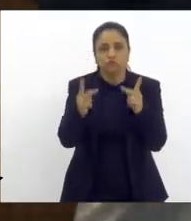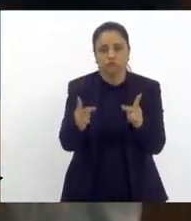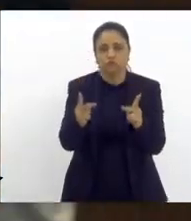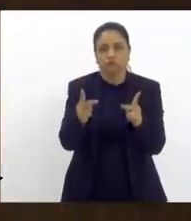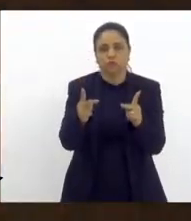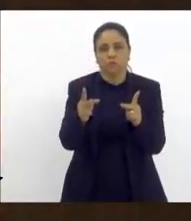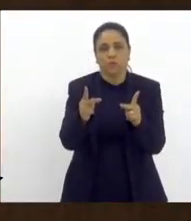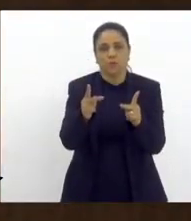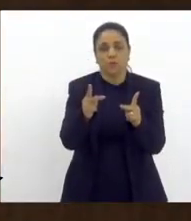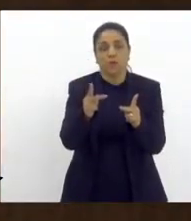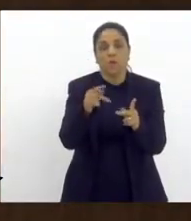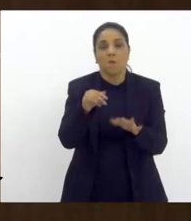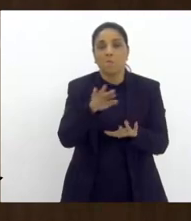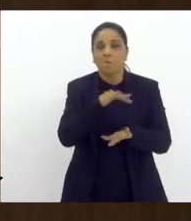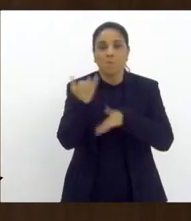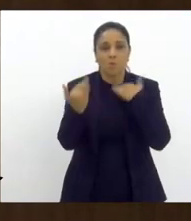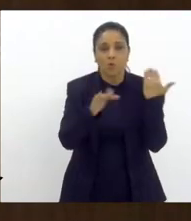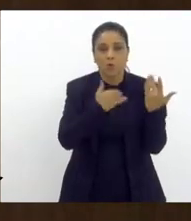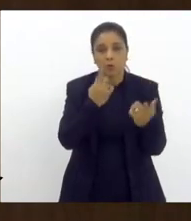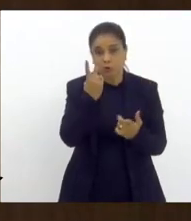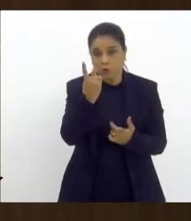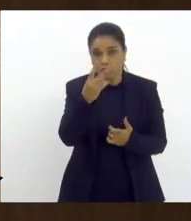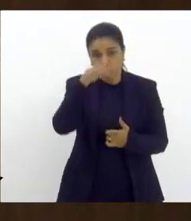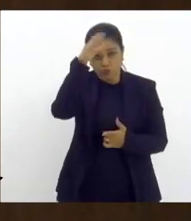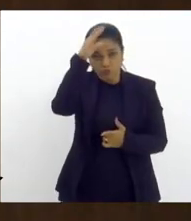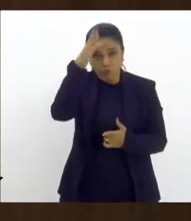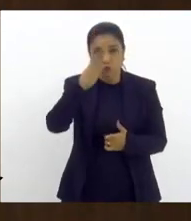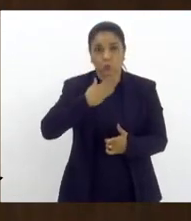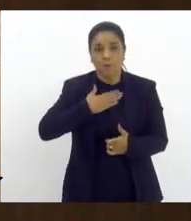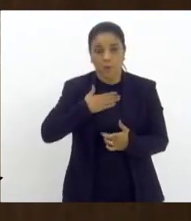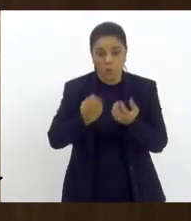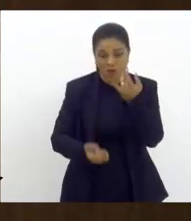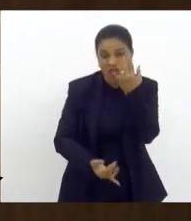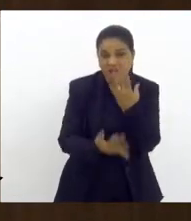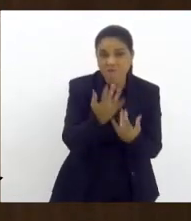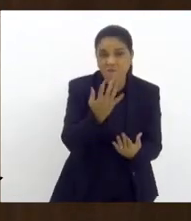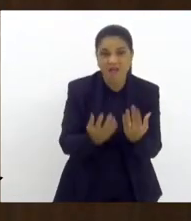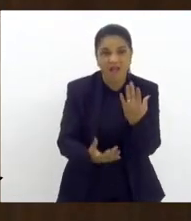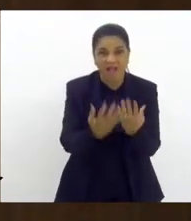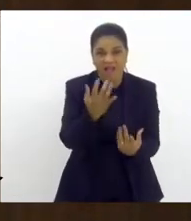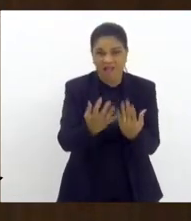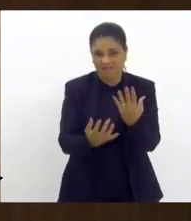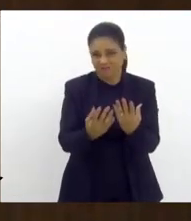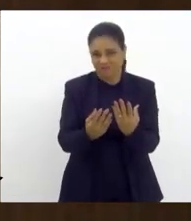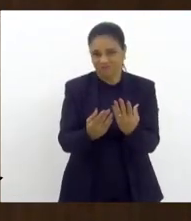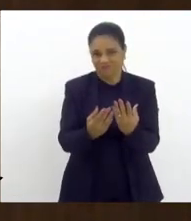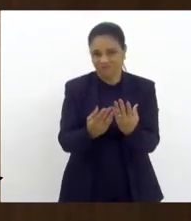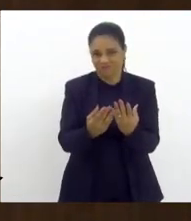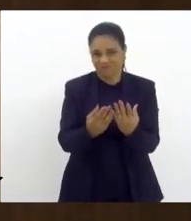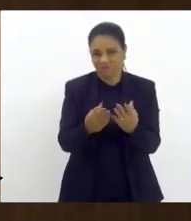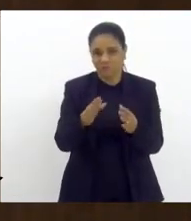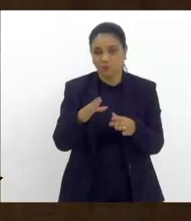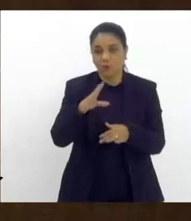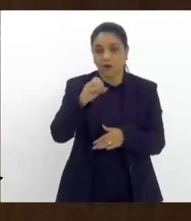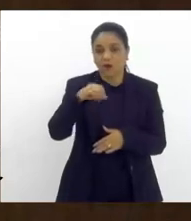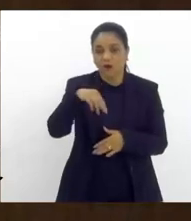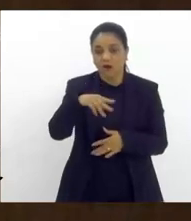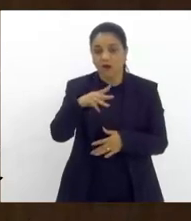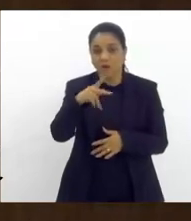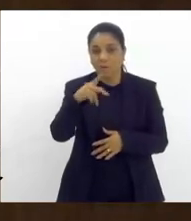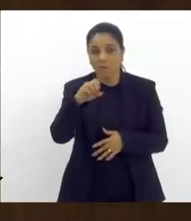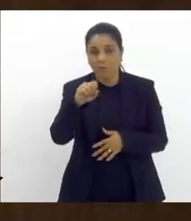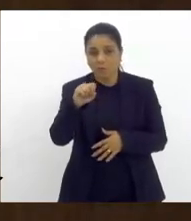por ter perdido dois parentes cremados em formas crematórios dos campos de concentração que não